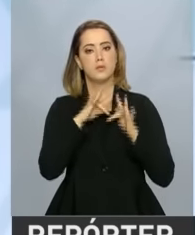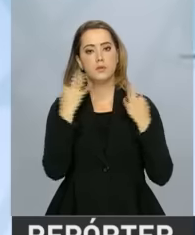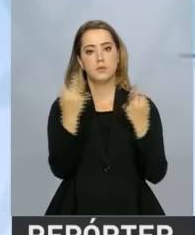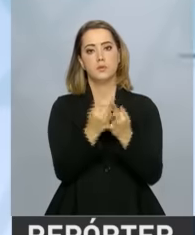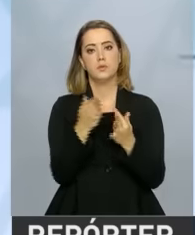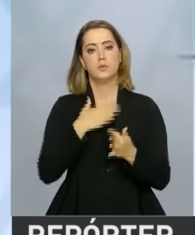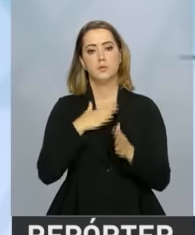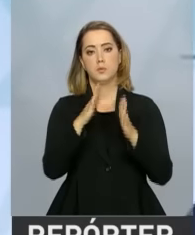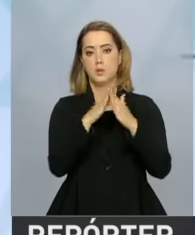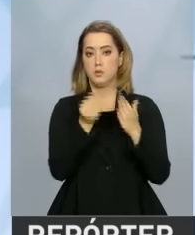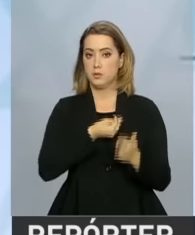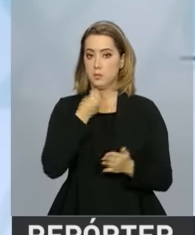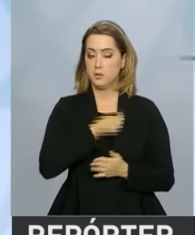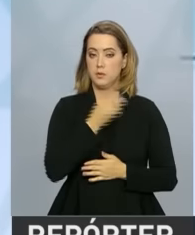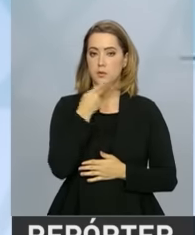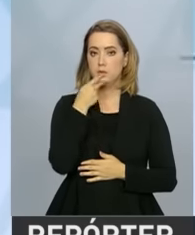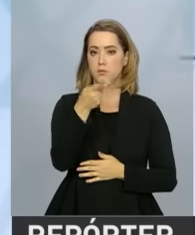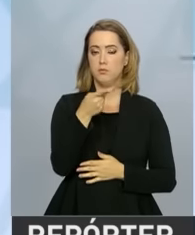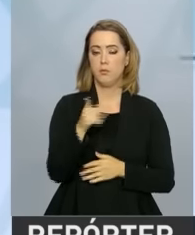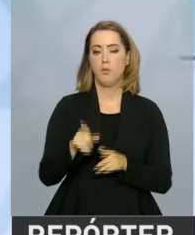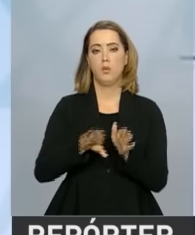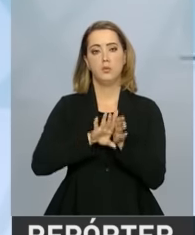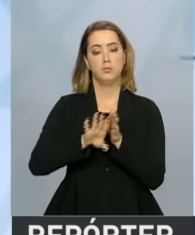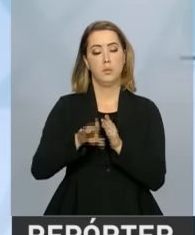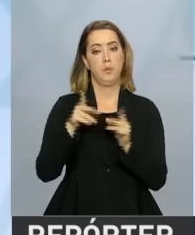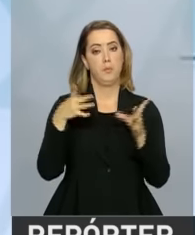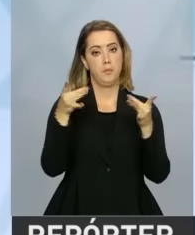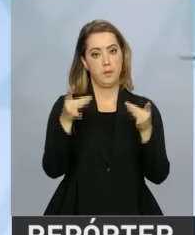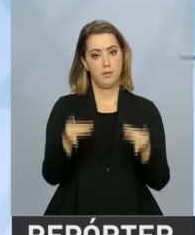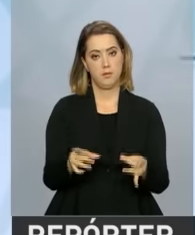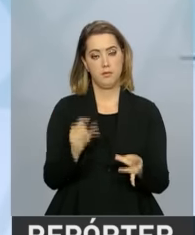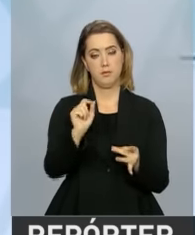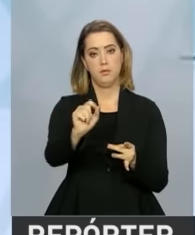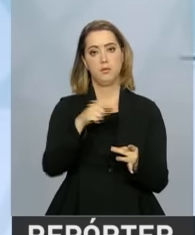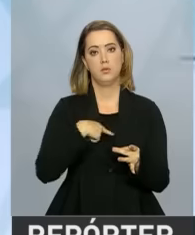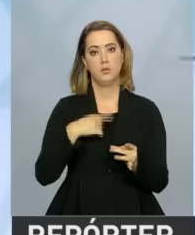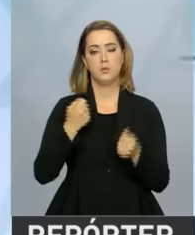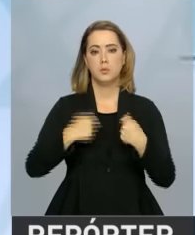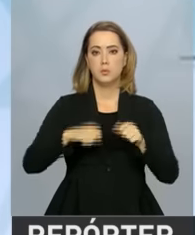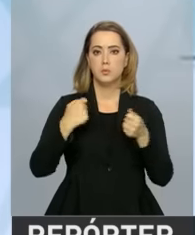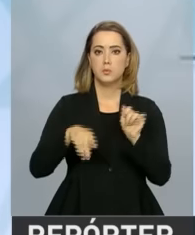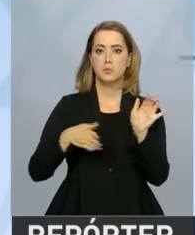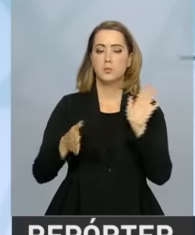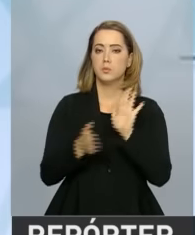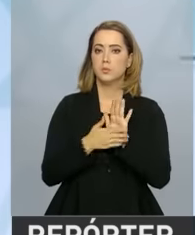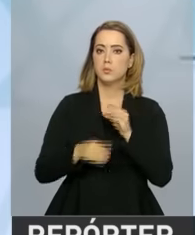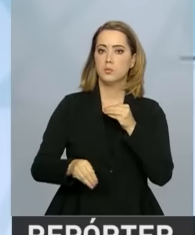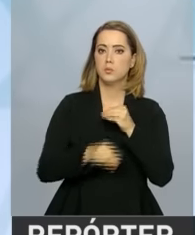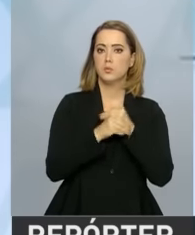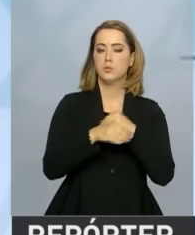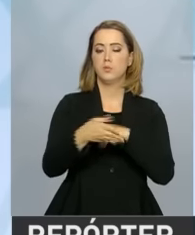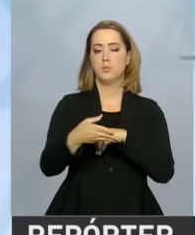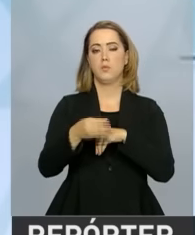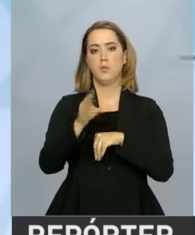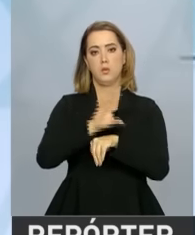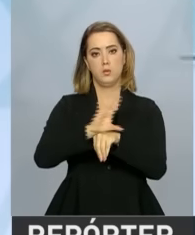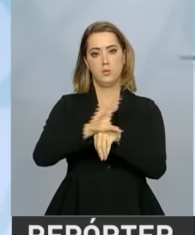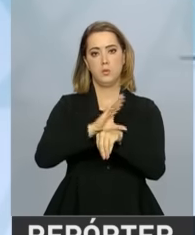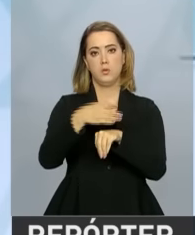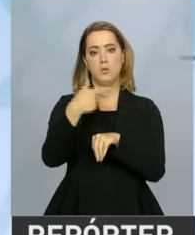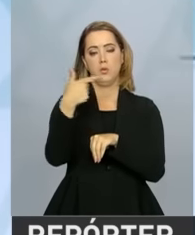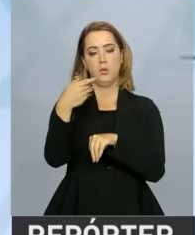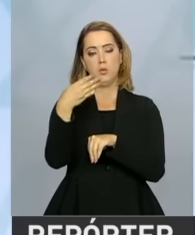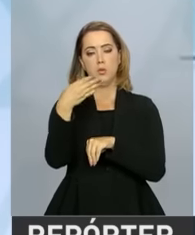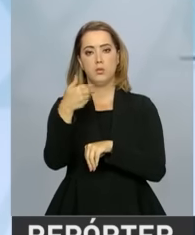aumento de impostos, destaque para a necessidade de aprovação da proposta de emenda constitucional 241, que limita